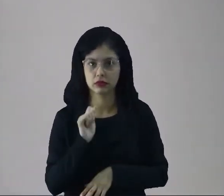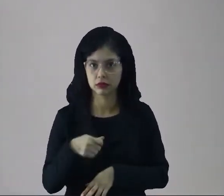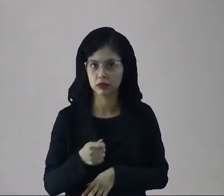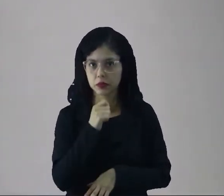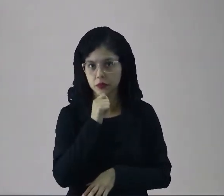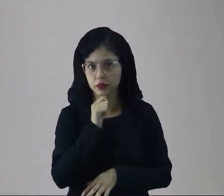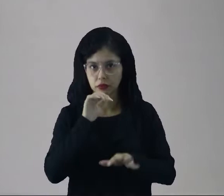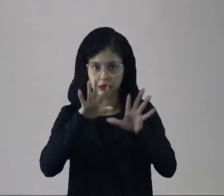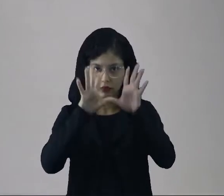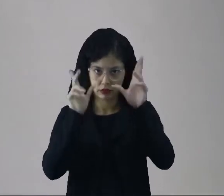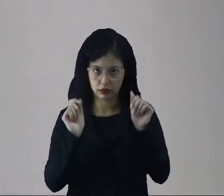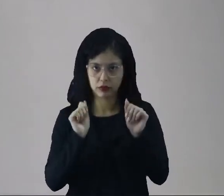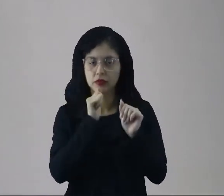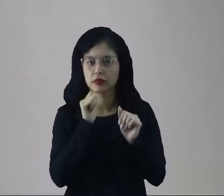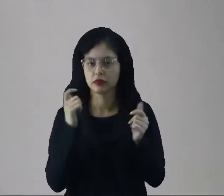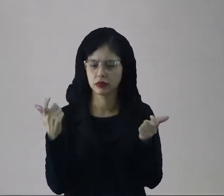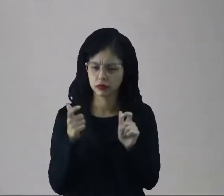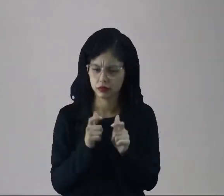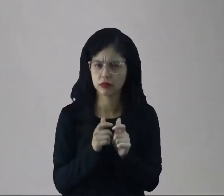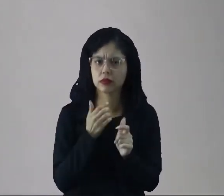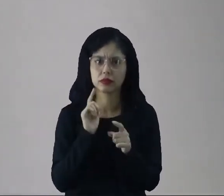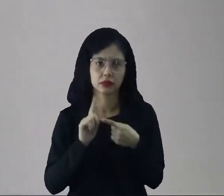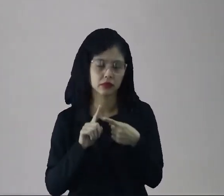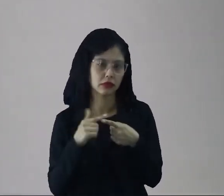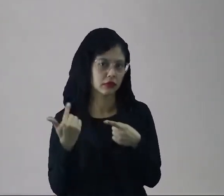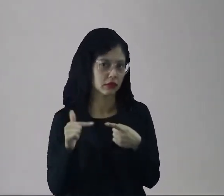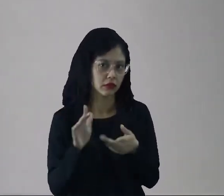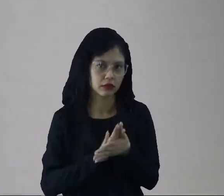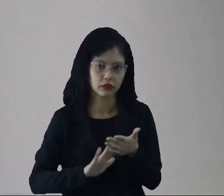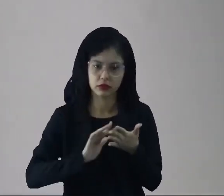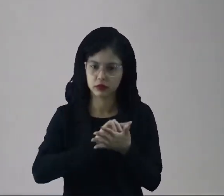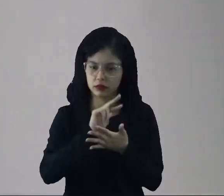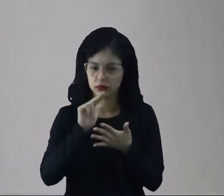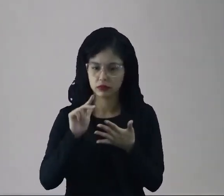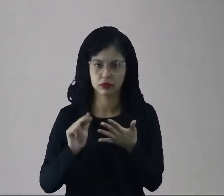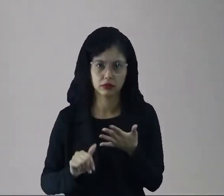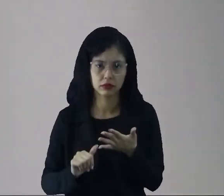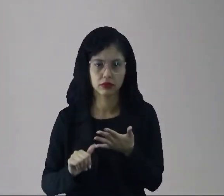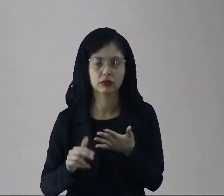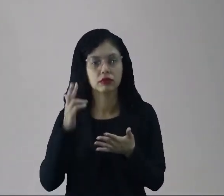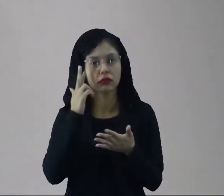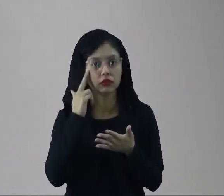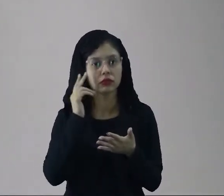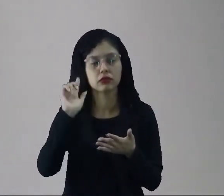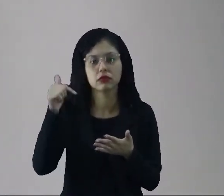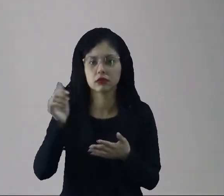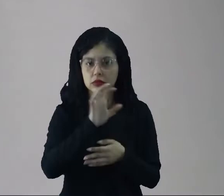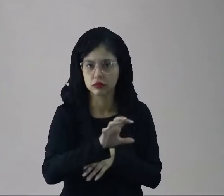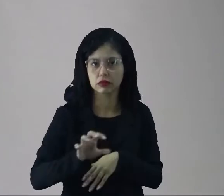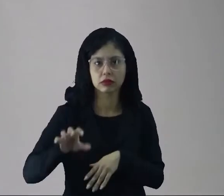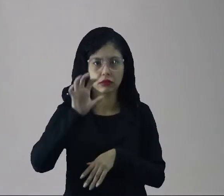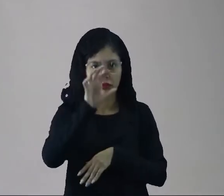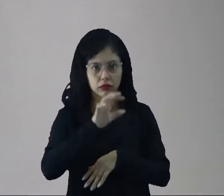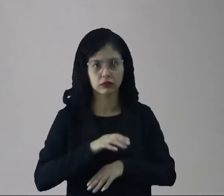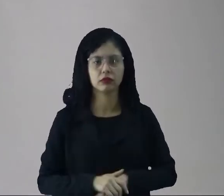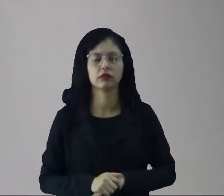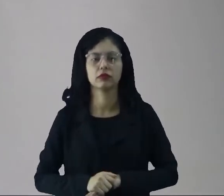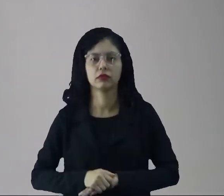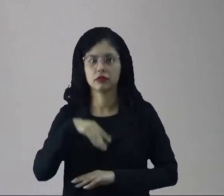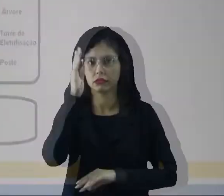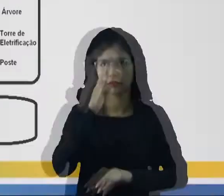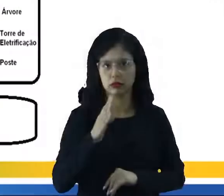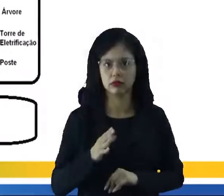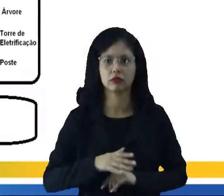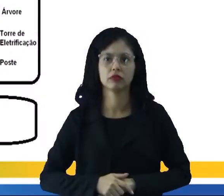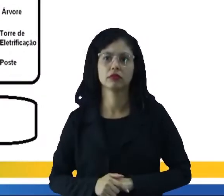simbologias no estado do Acre elas são um pouco mais restritas, porque não tem essas variedades que são comuns em outras regiões